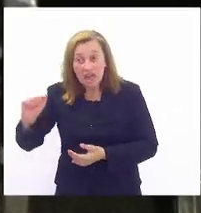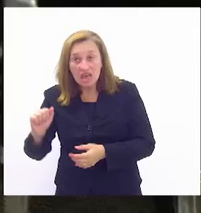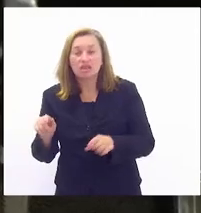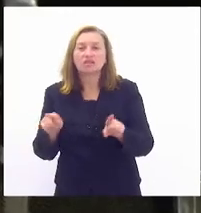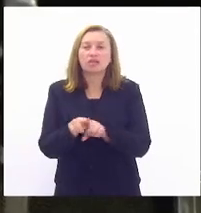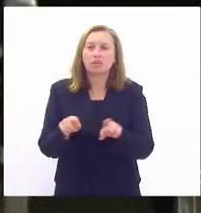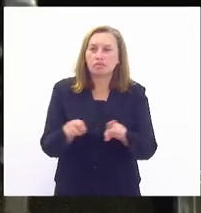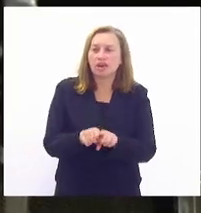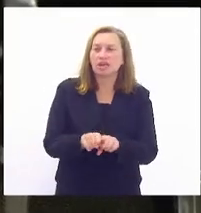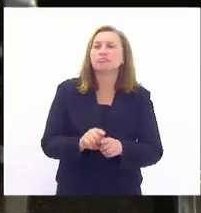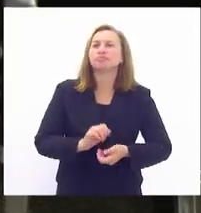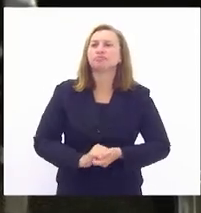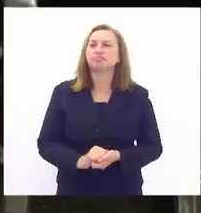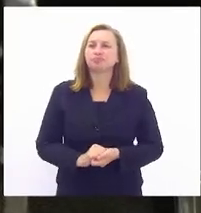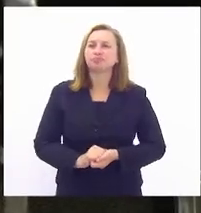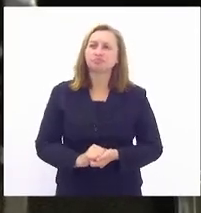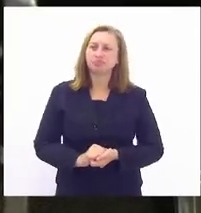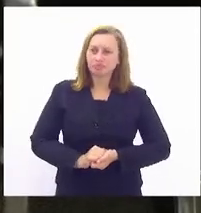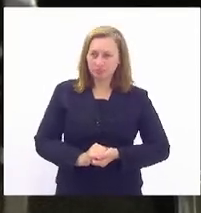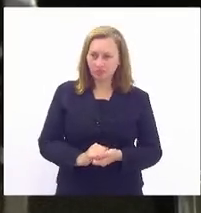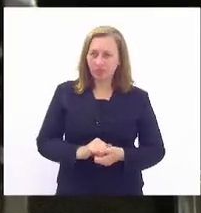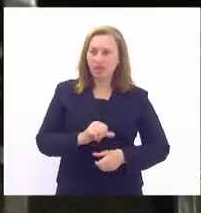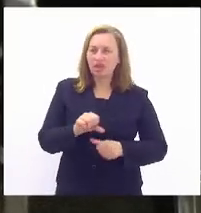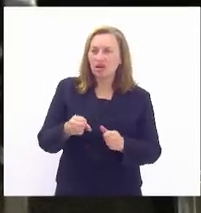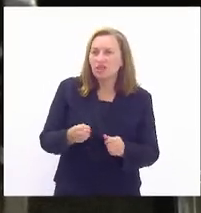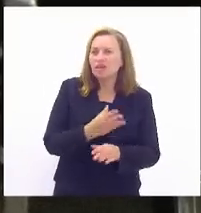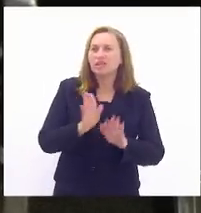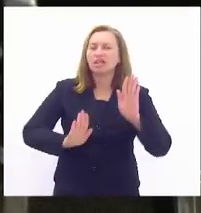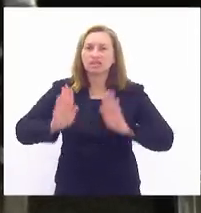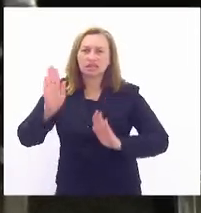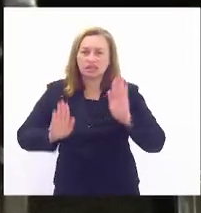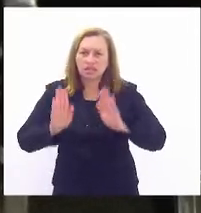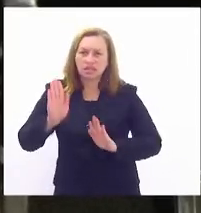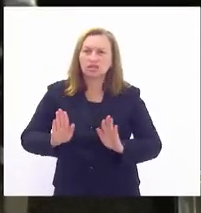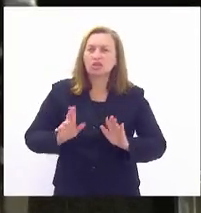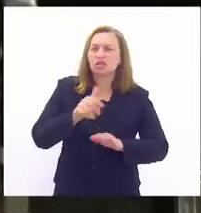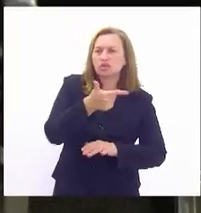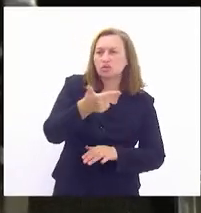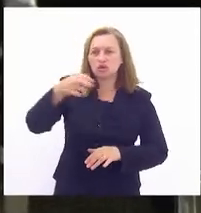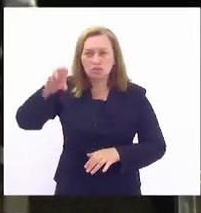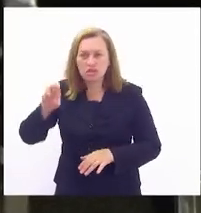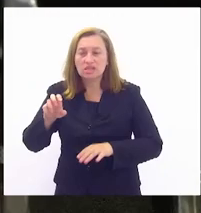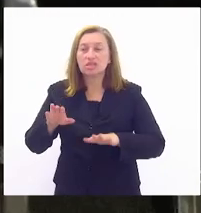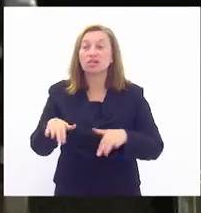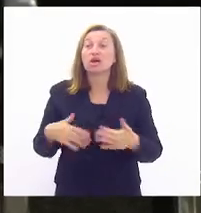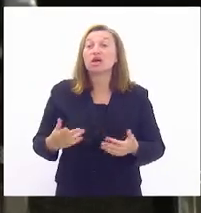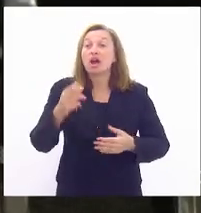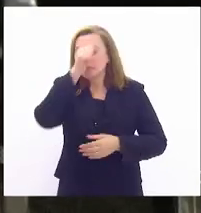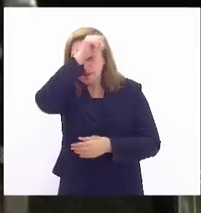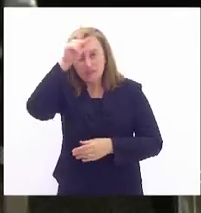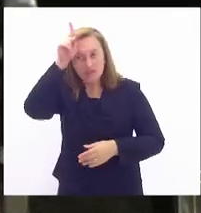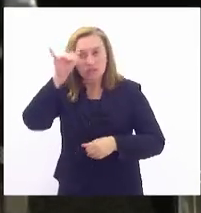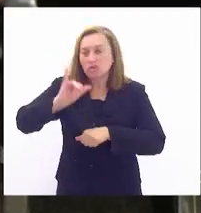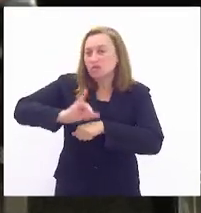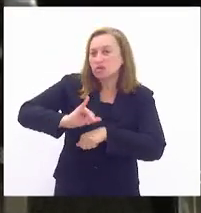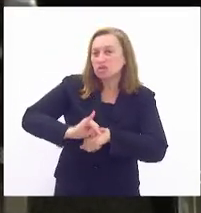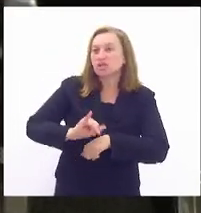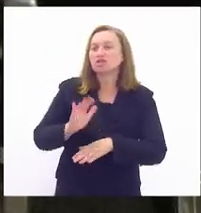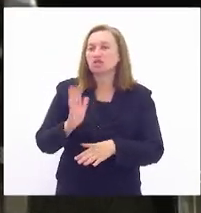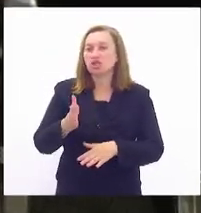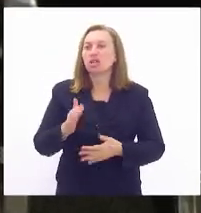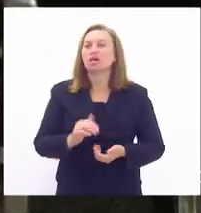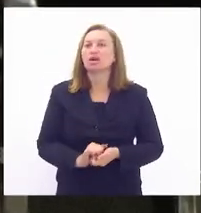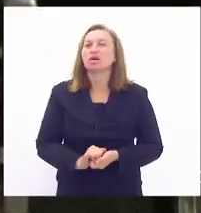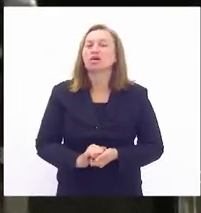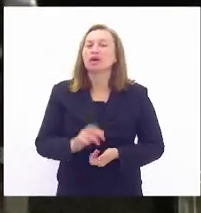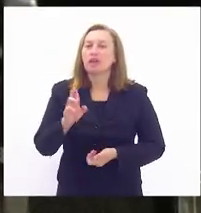por omissão, por ter renovado licença sem limite de altura em 2005, e a Prefeitura de Volta Redonda chegou a ser ré.